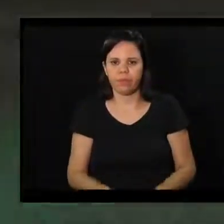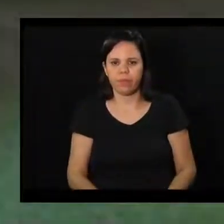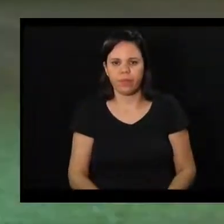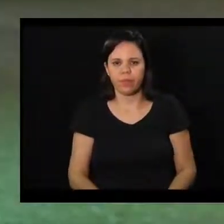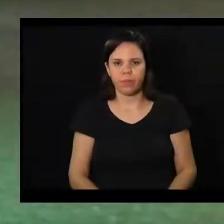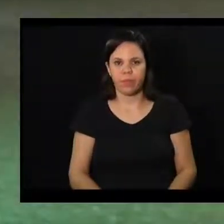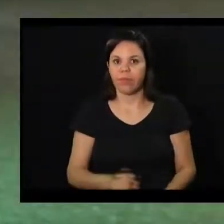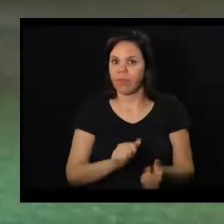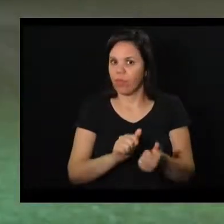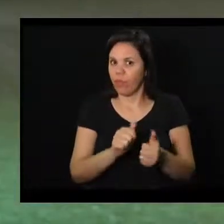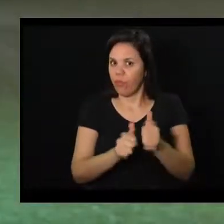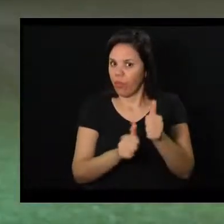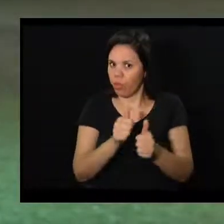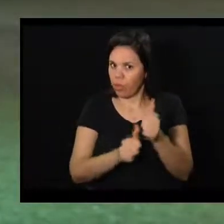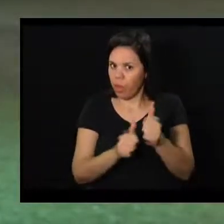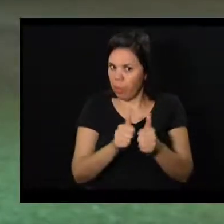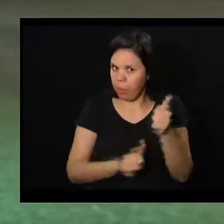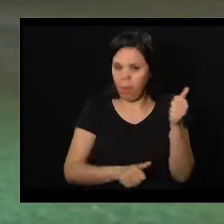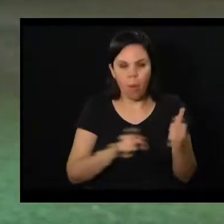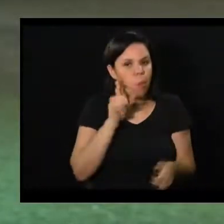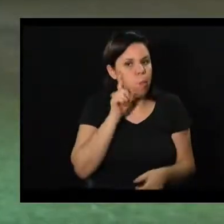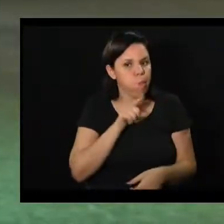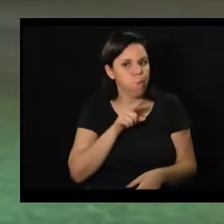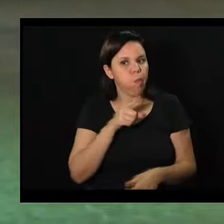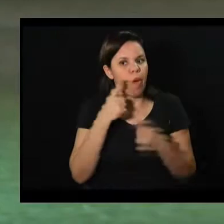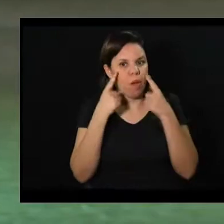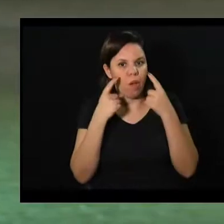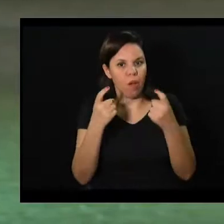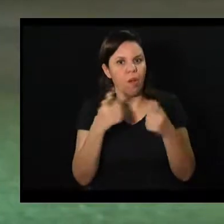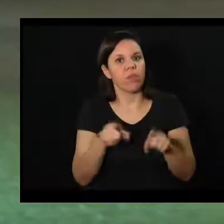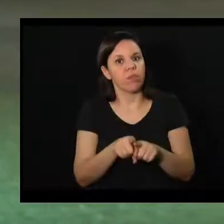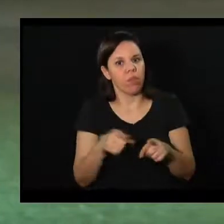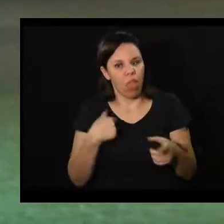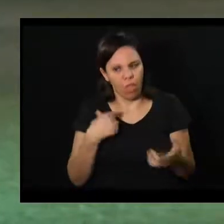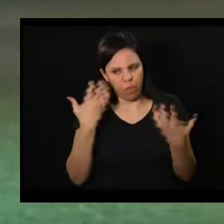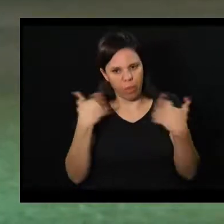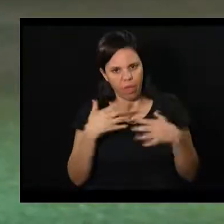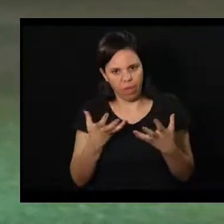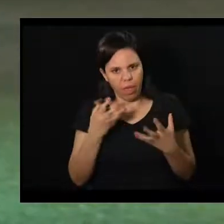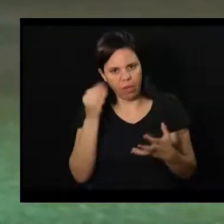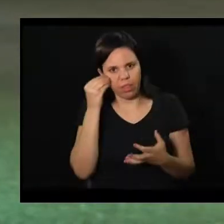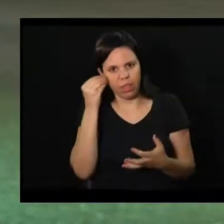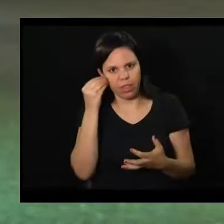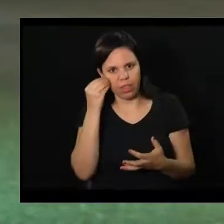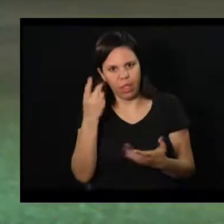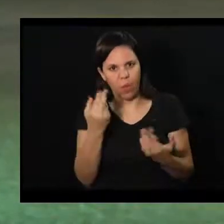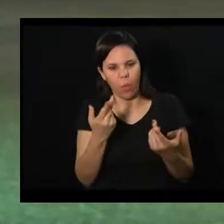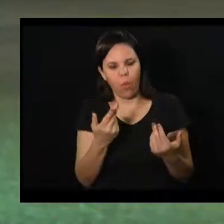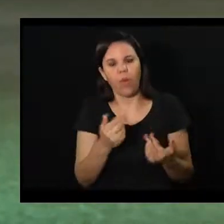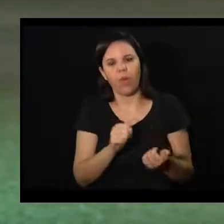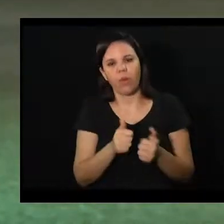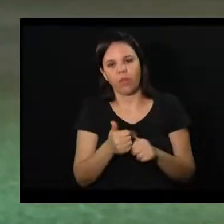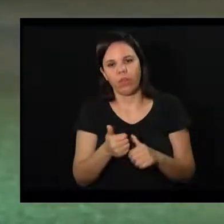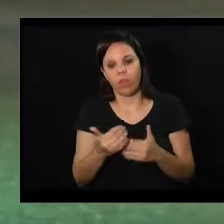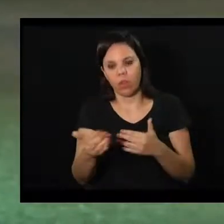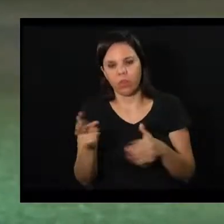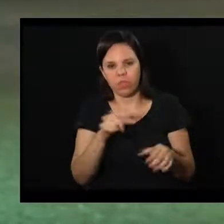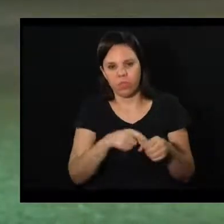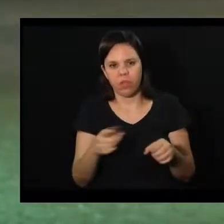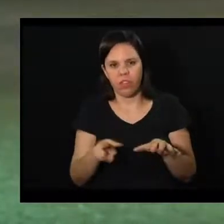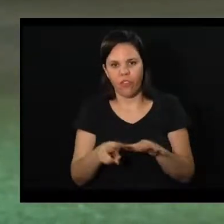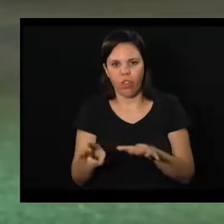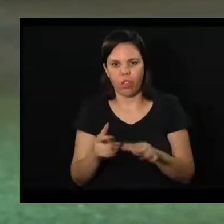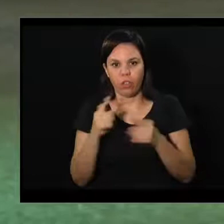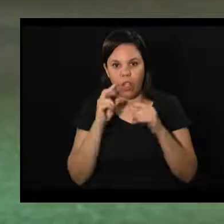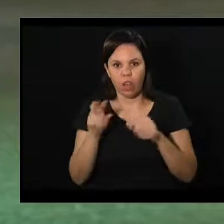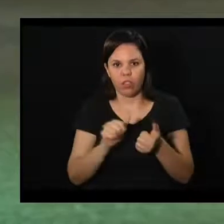O futebol americano é bem interessante, acho que eu estou interessado também, quero fazer um pouco desse esporte. Na próxima semana eu volto com mais